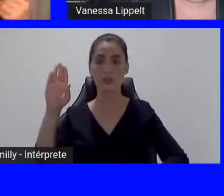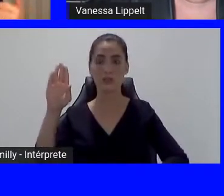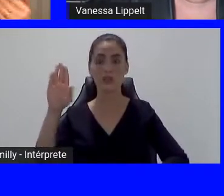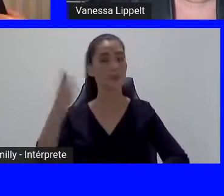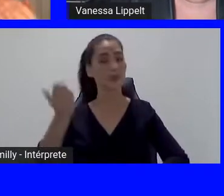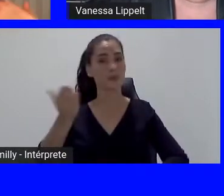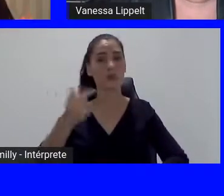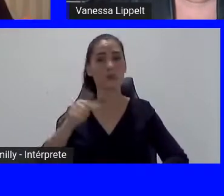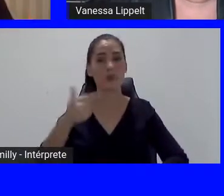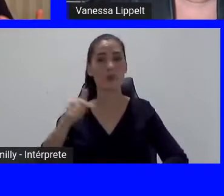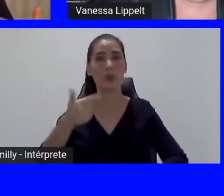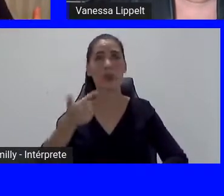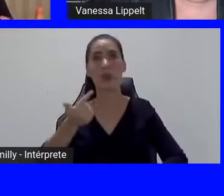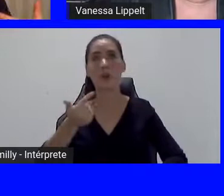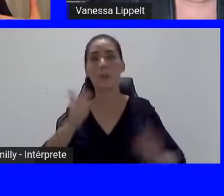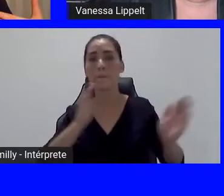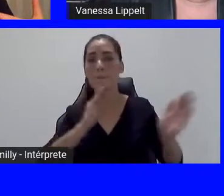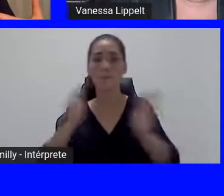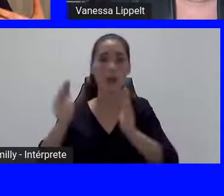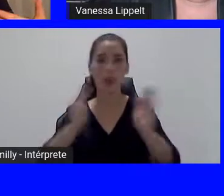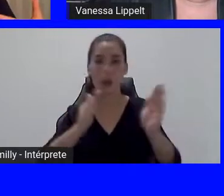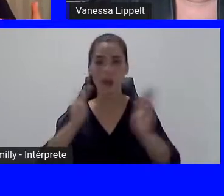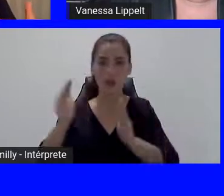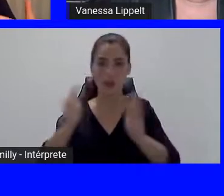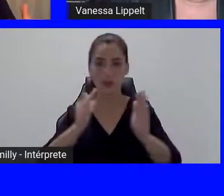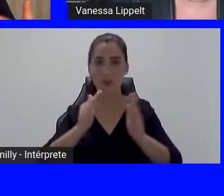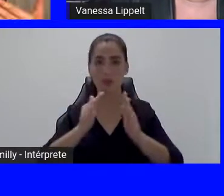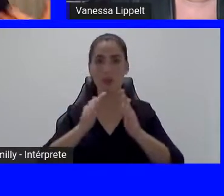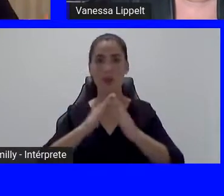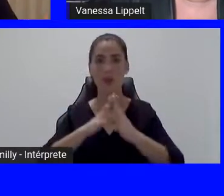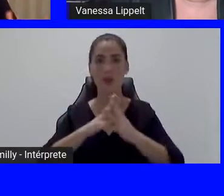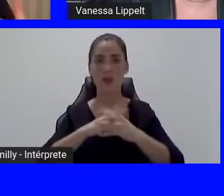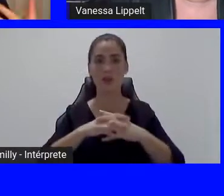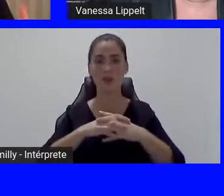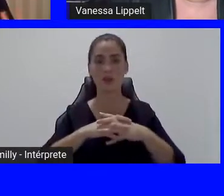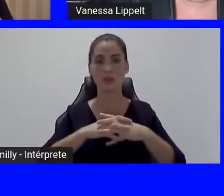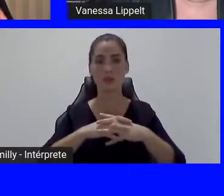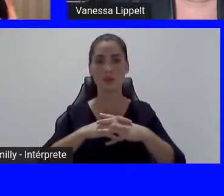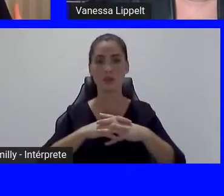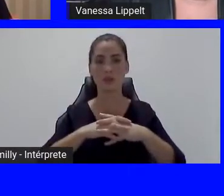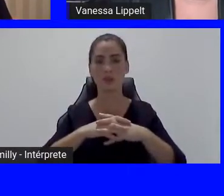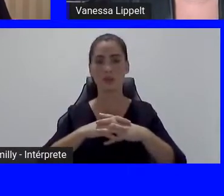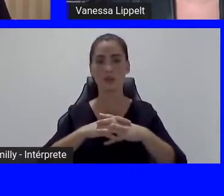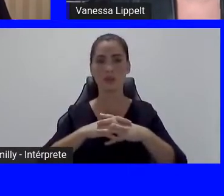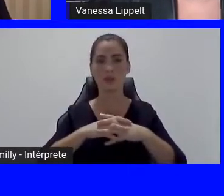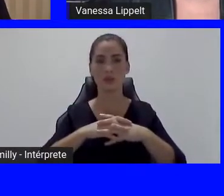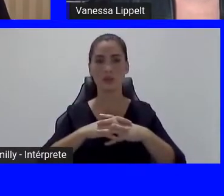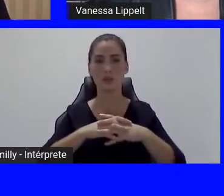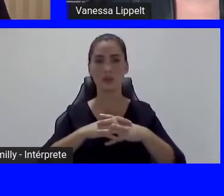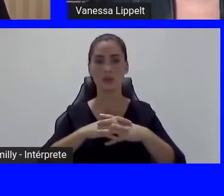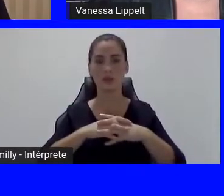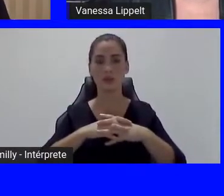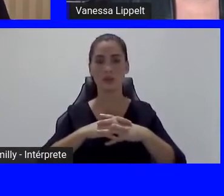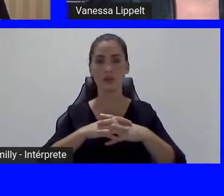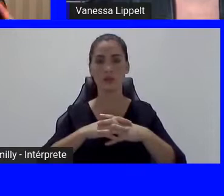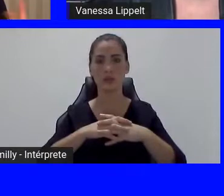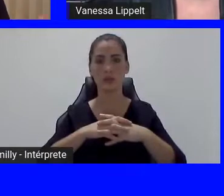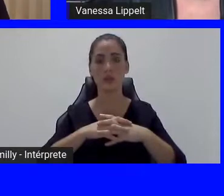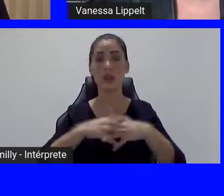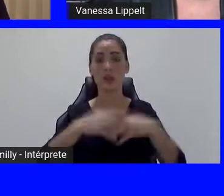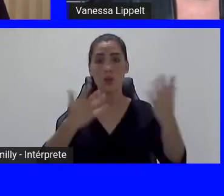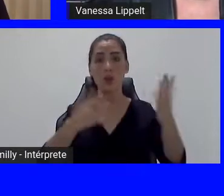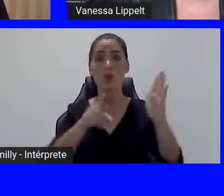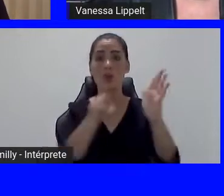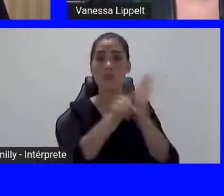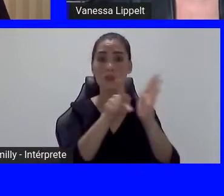prazo, porque automaticamente esses nomes vão, os próprios partidos vão percebendo a importância de união. Nós